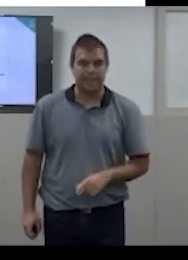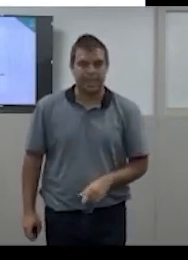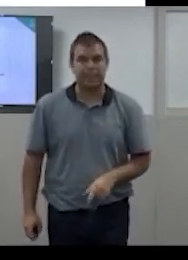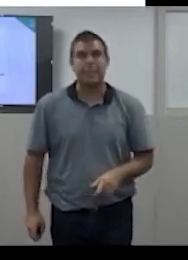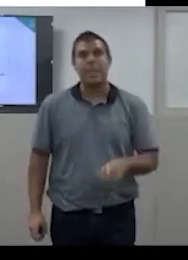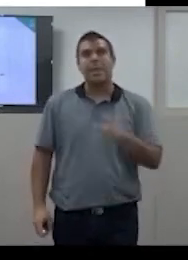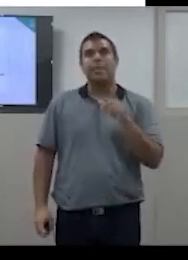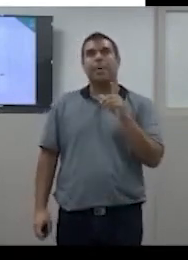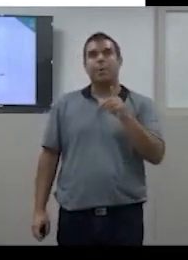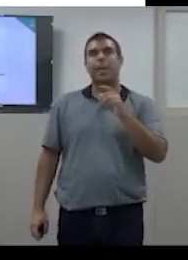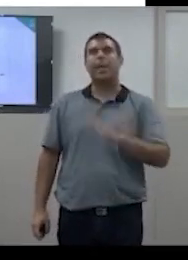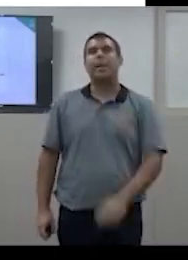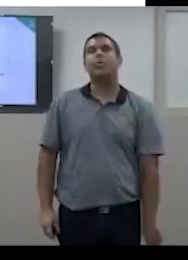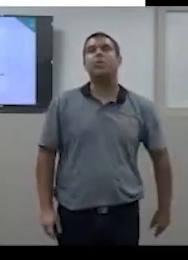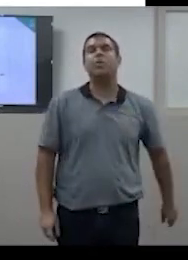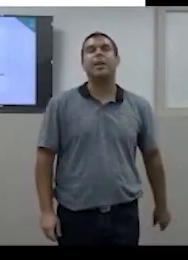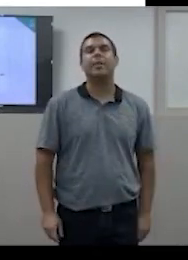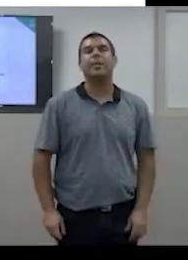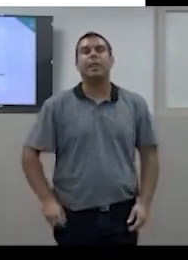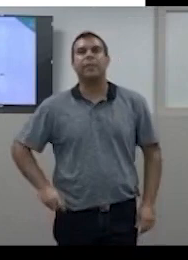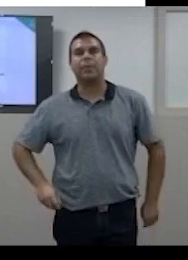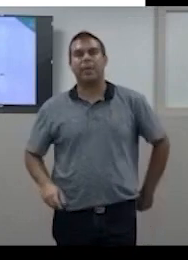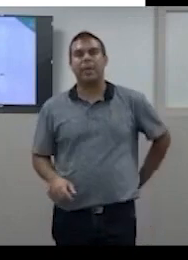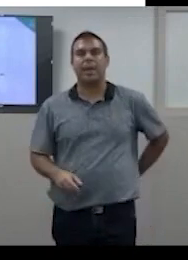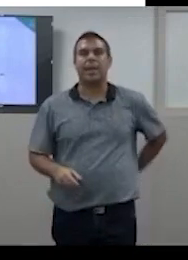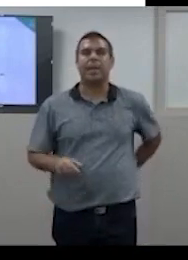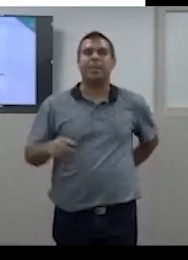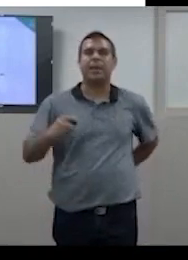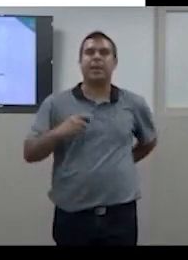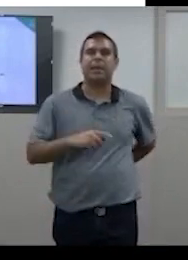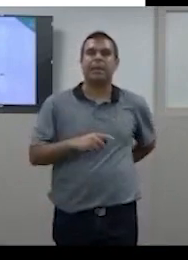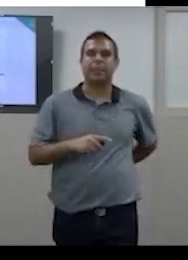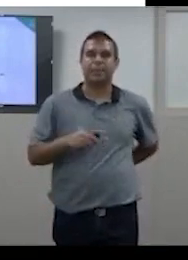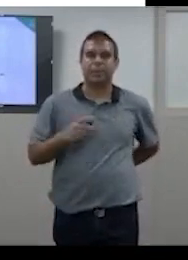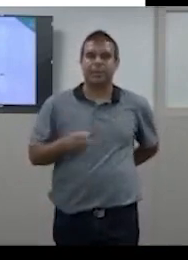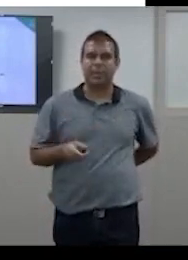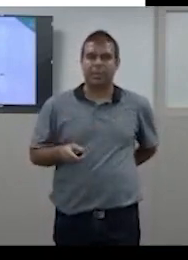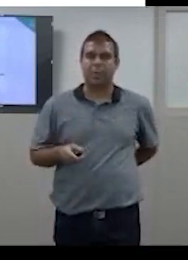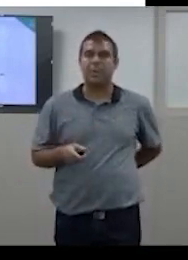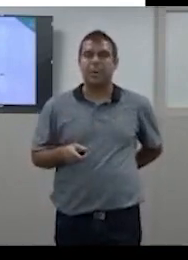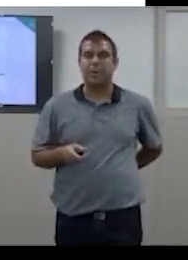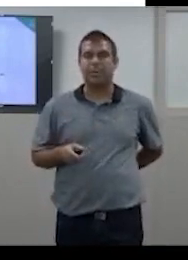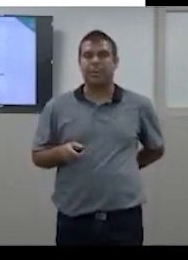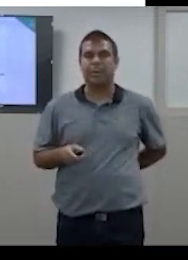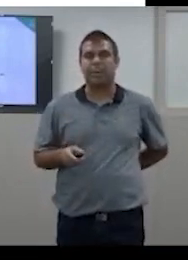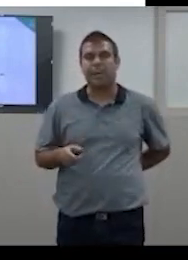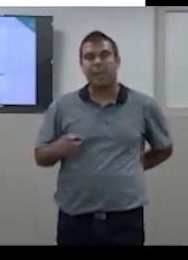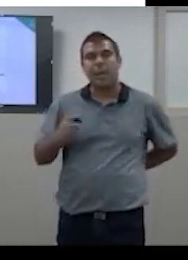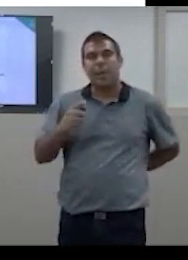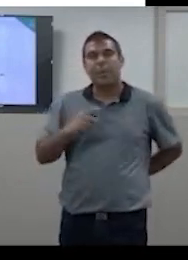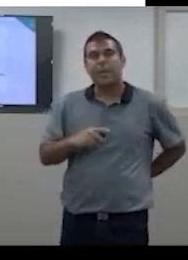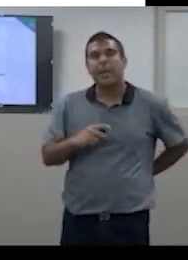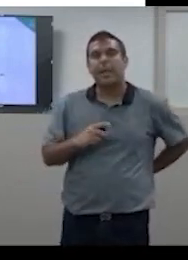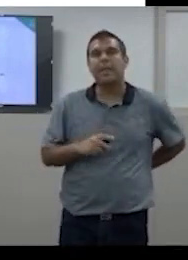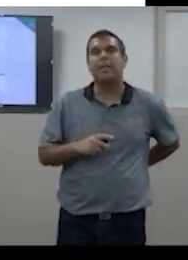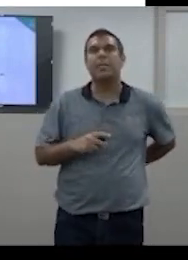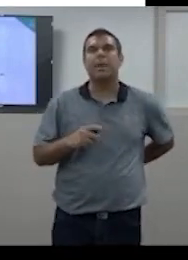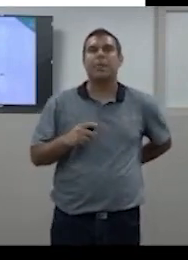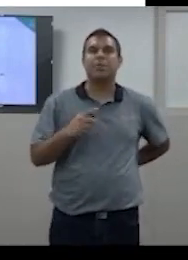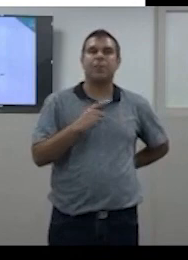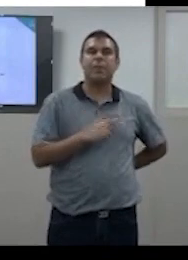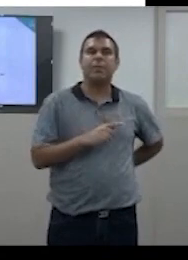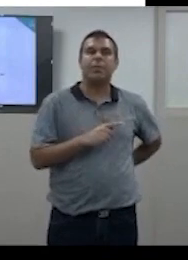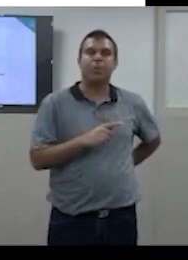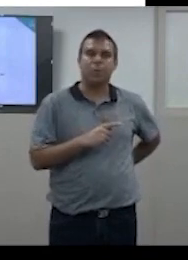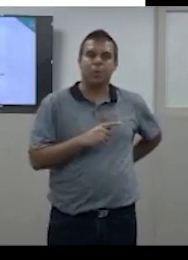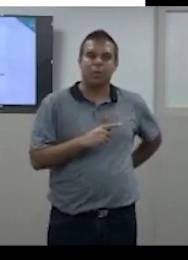outros também, beleza? Bom, galera, eu tinha colocado esse gráfico aqui até para estar explorando de maneira um pouco melhor com vocês ali, porque até